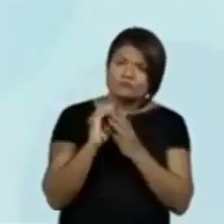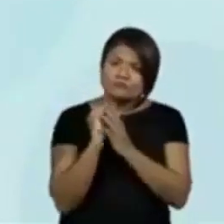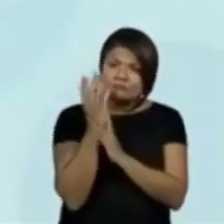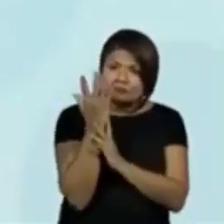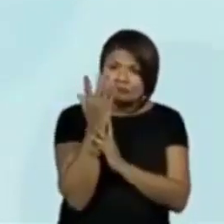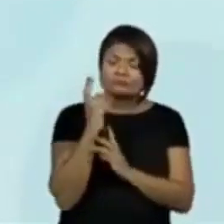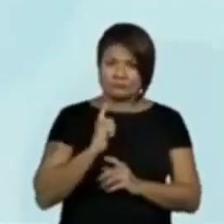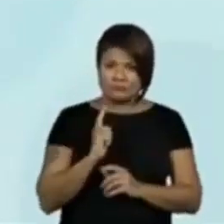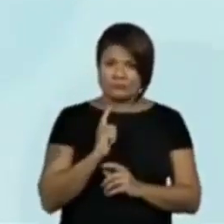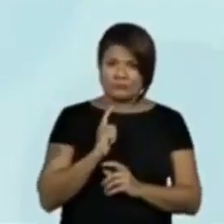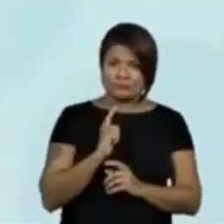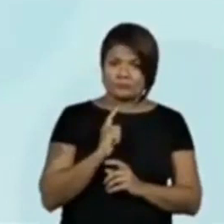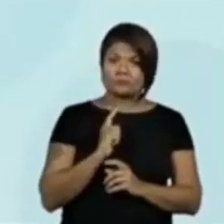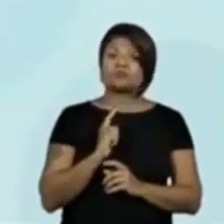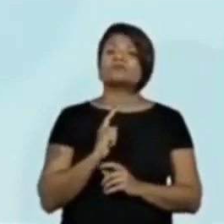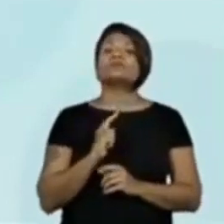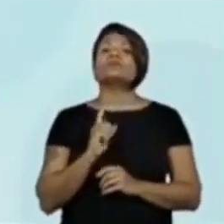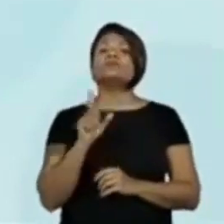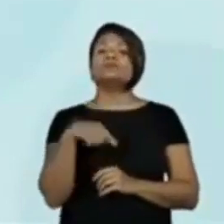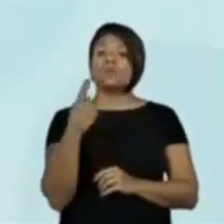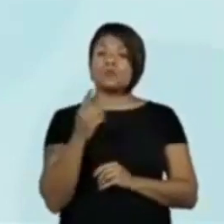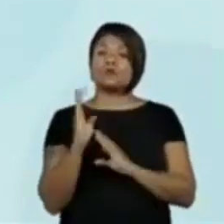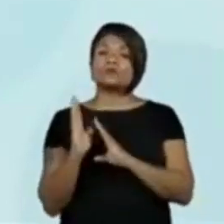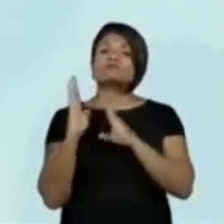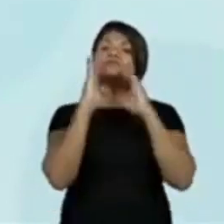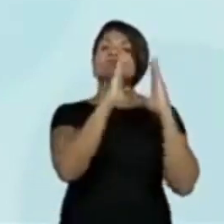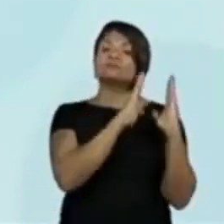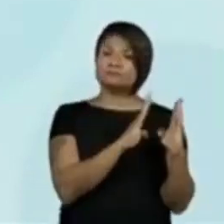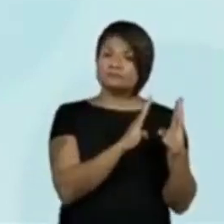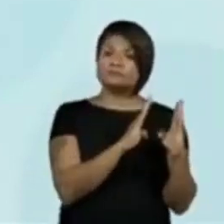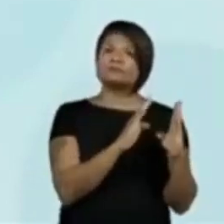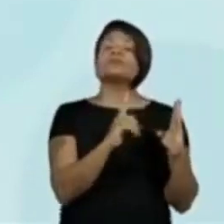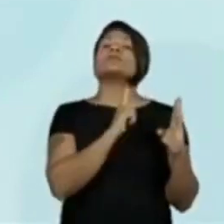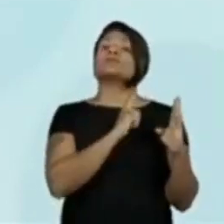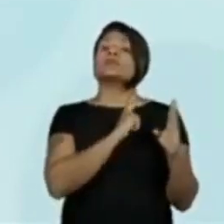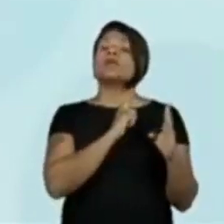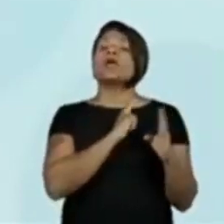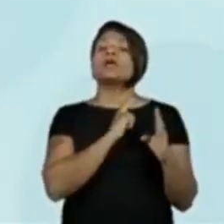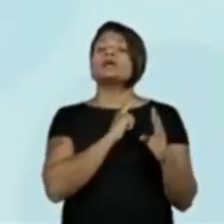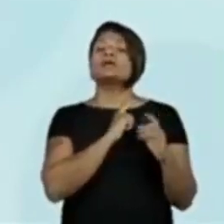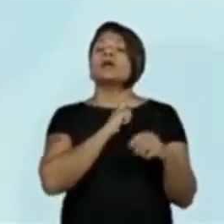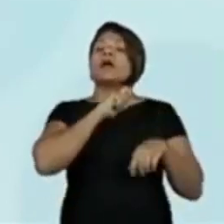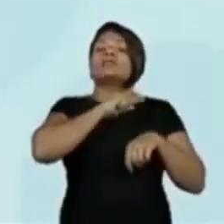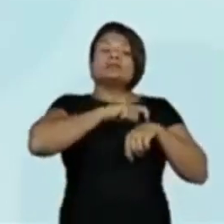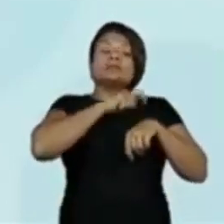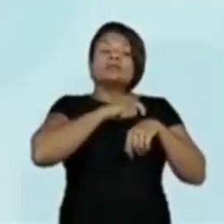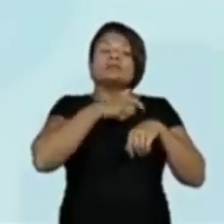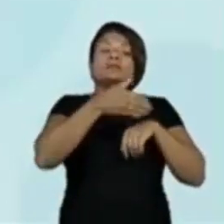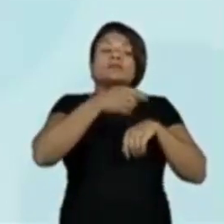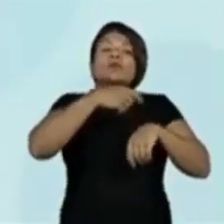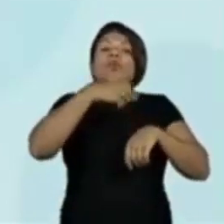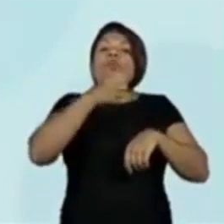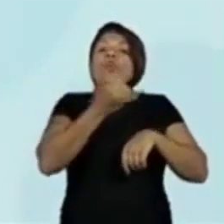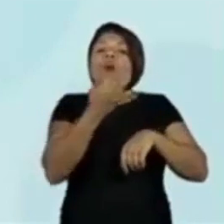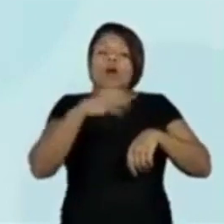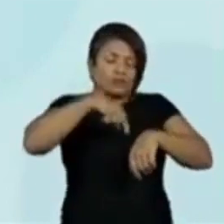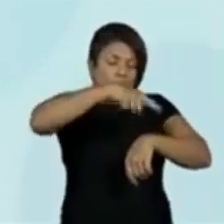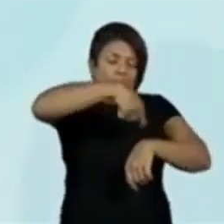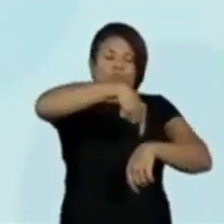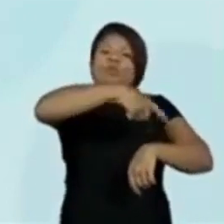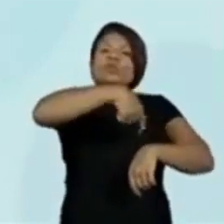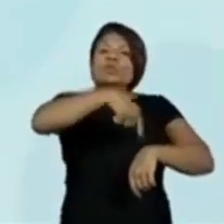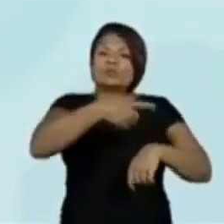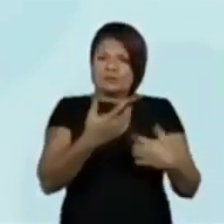outra coluna, o tempo até frutificar. Reparem, olha, são